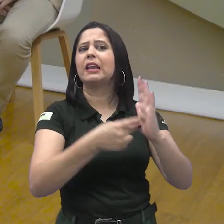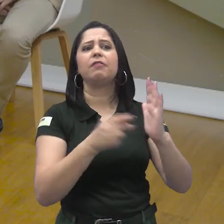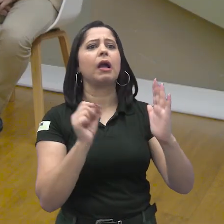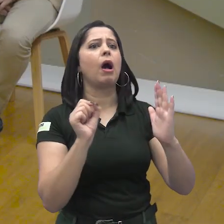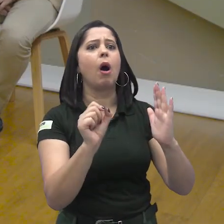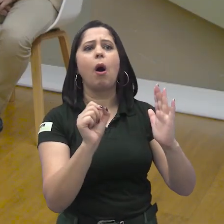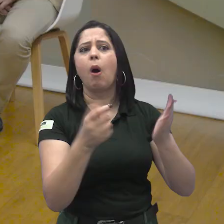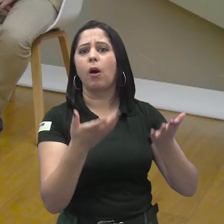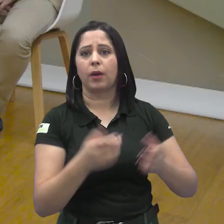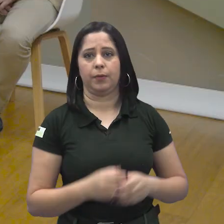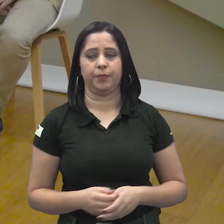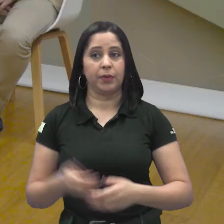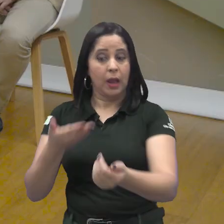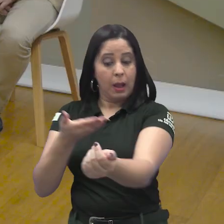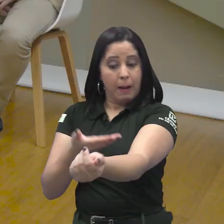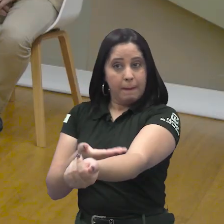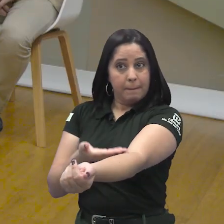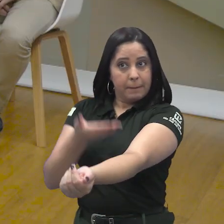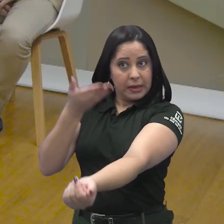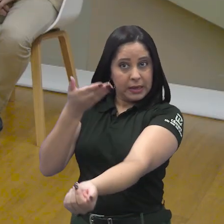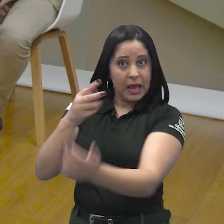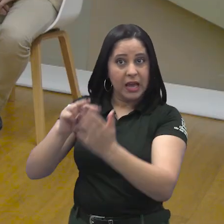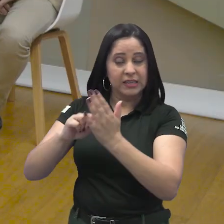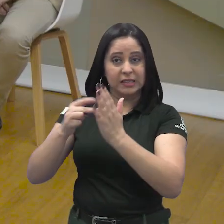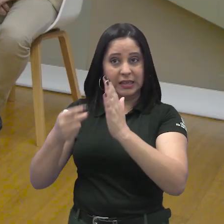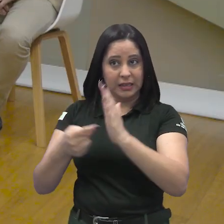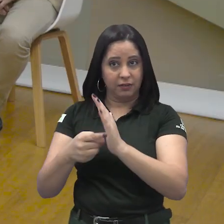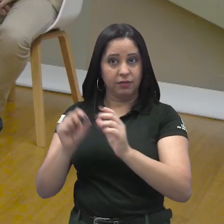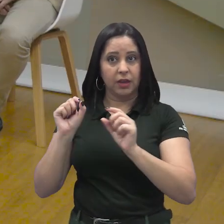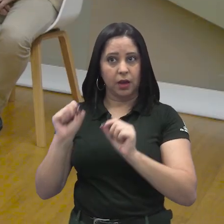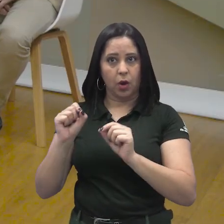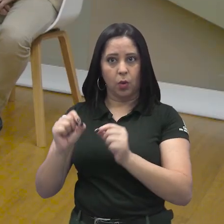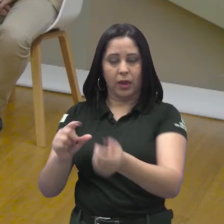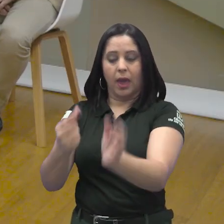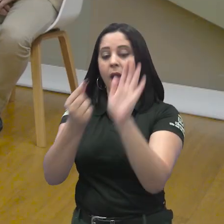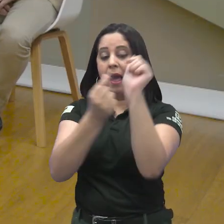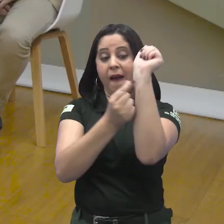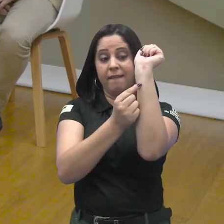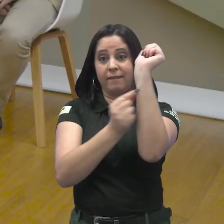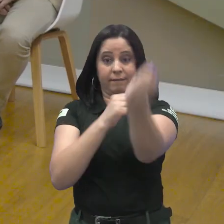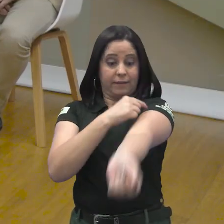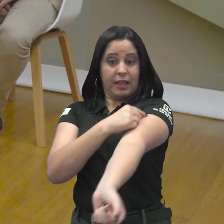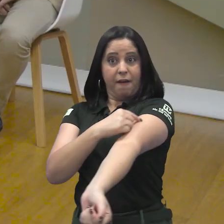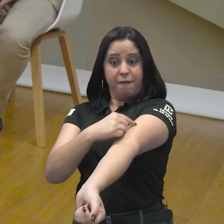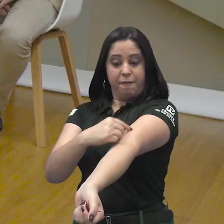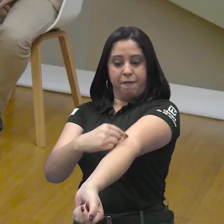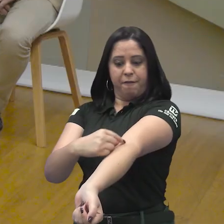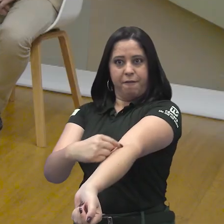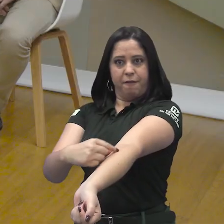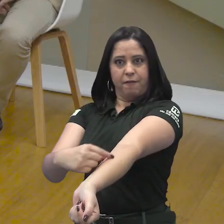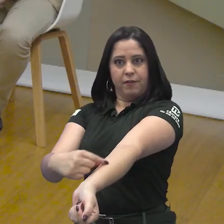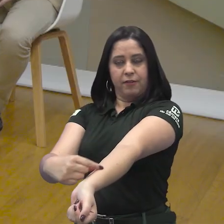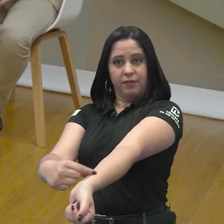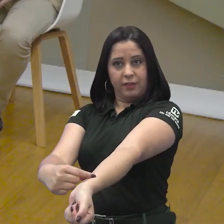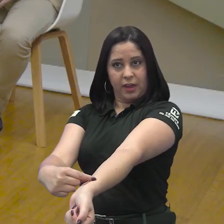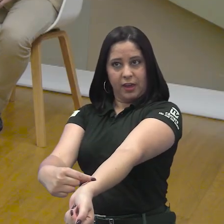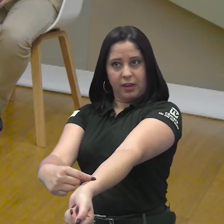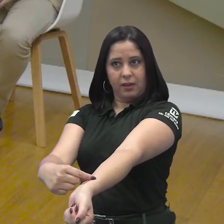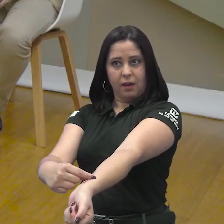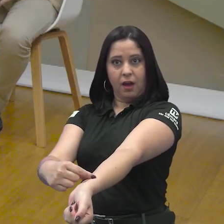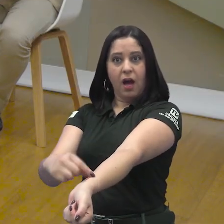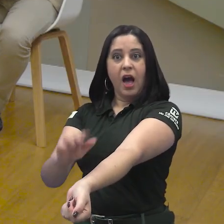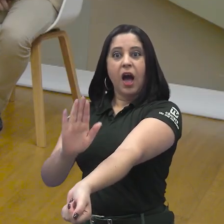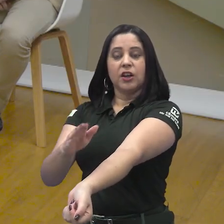quando a gente fala em pressão alta? A pressão alta é quando os níveis de pressão arterial, que todos nós temos,